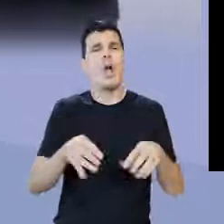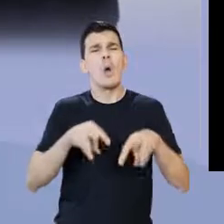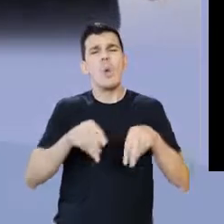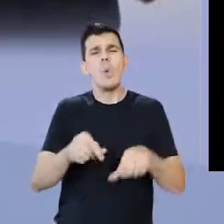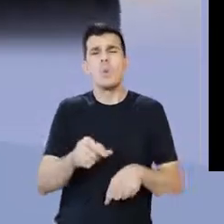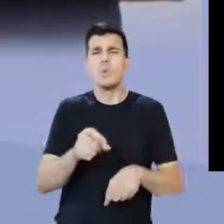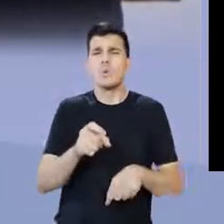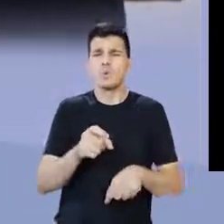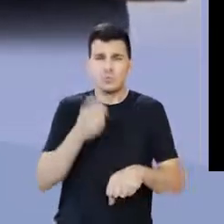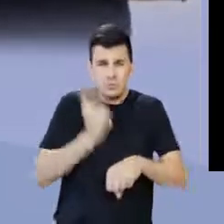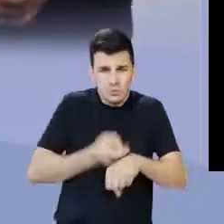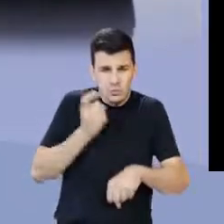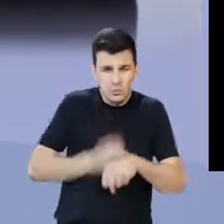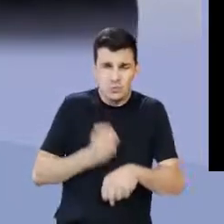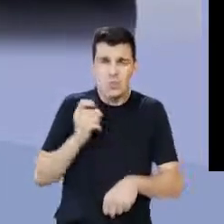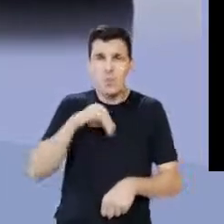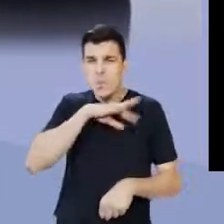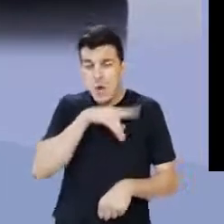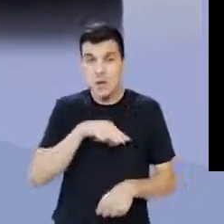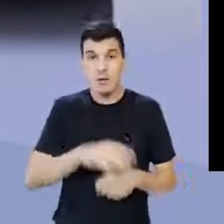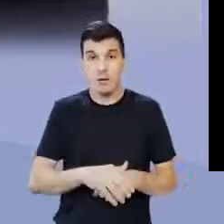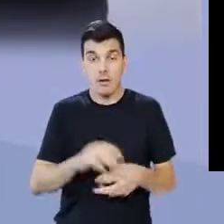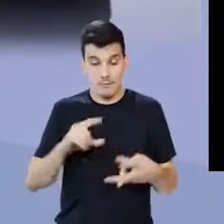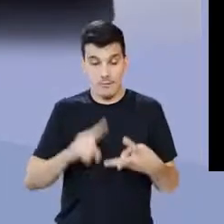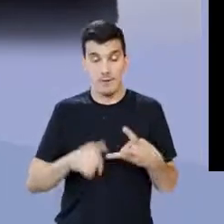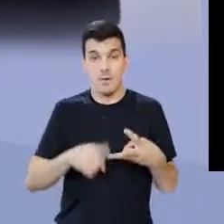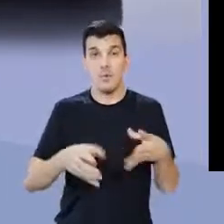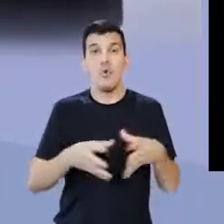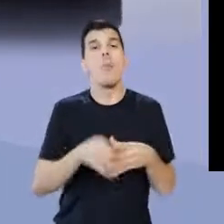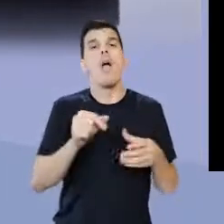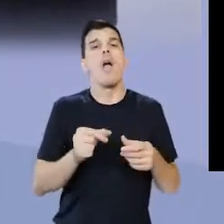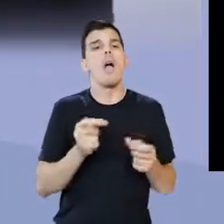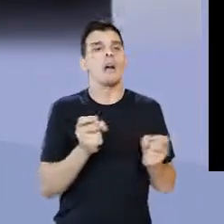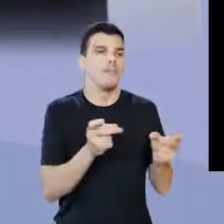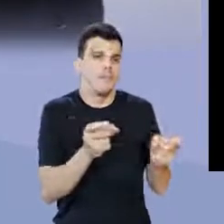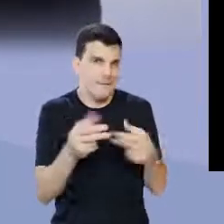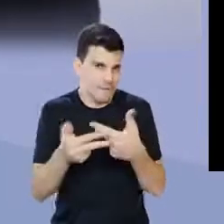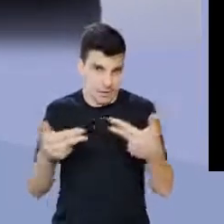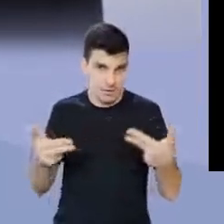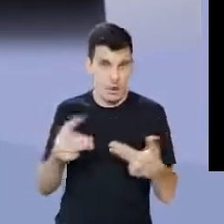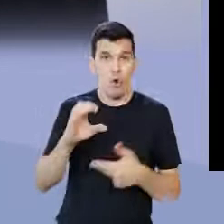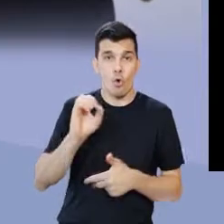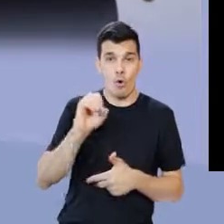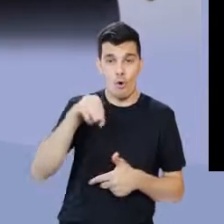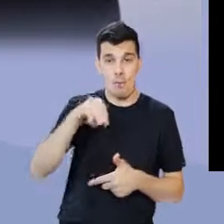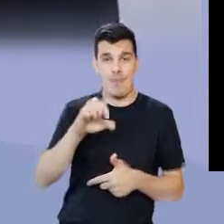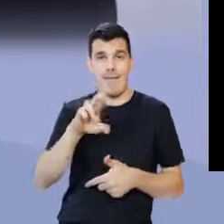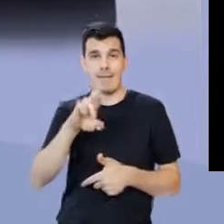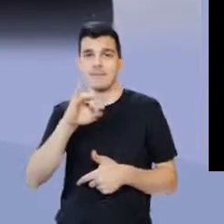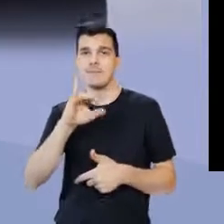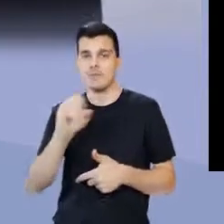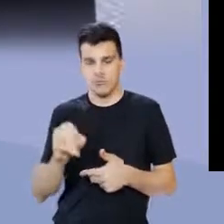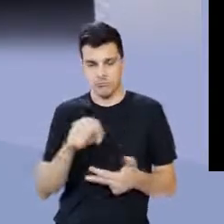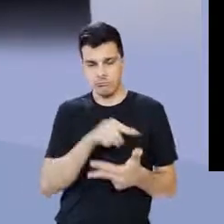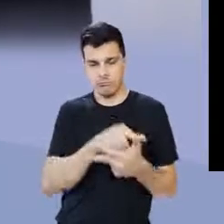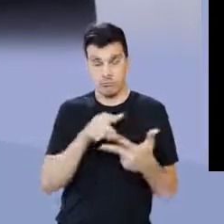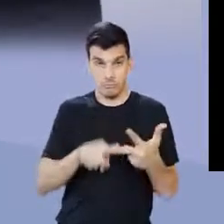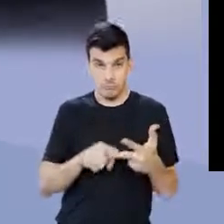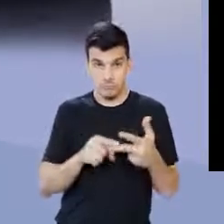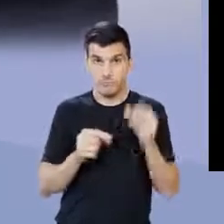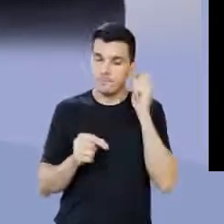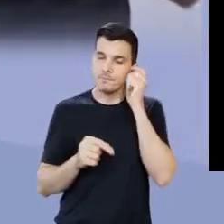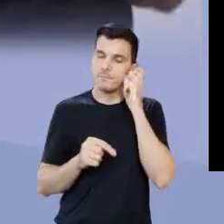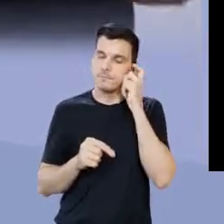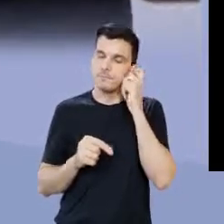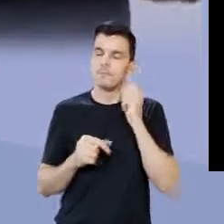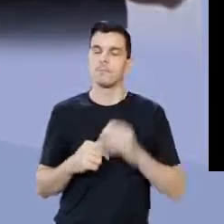terras ou quase terra nenhuma. E eu ainda tenho os comerciantes, tá? Os comerciantes. Essa é uma divisão mais ou menos